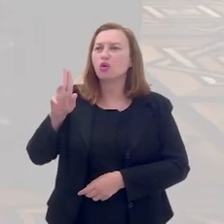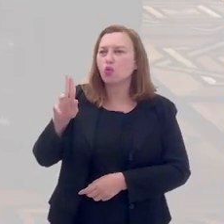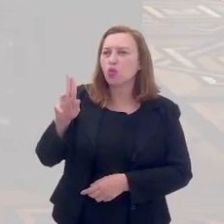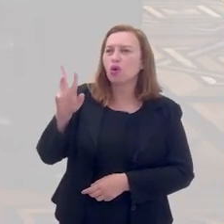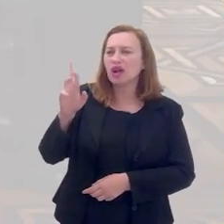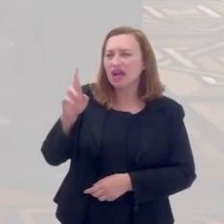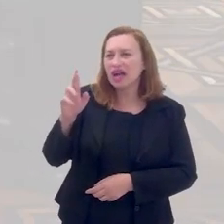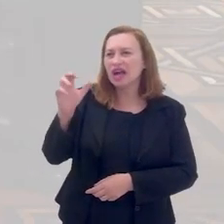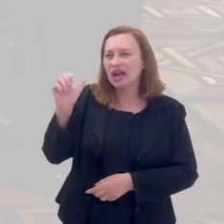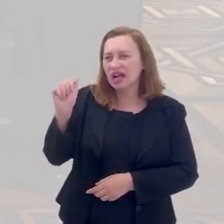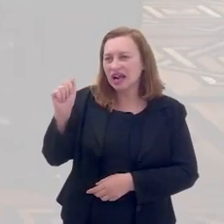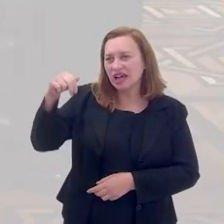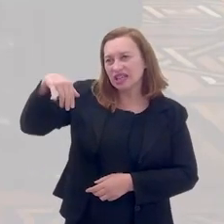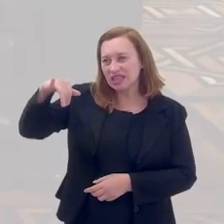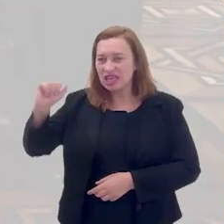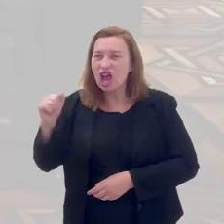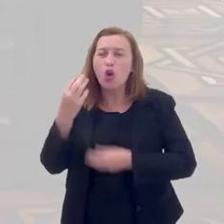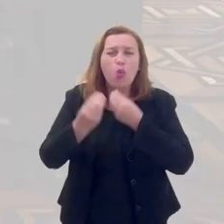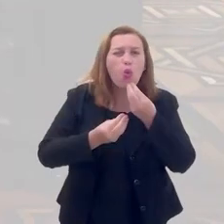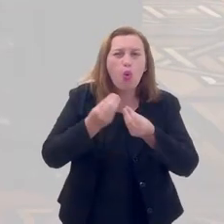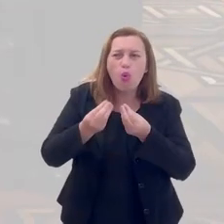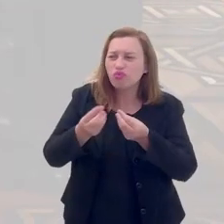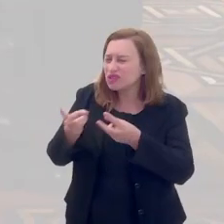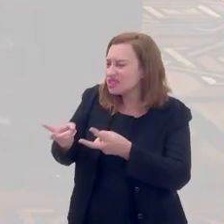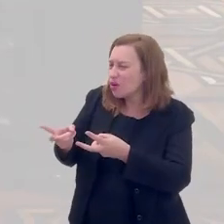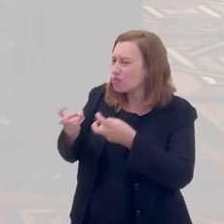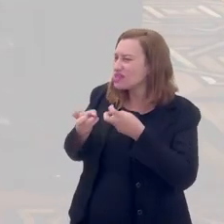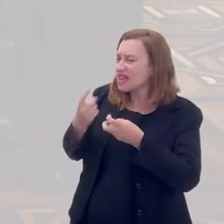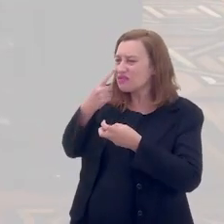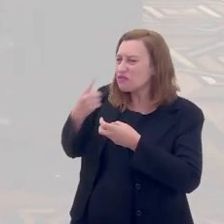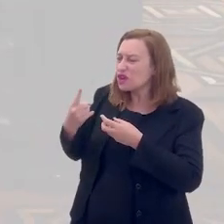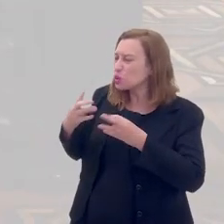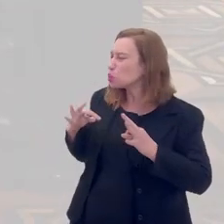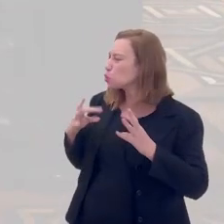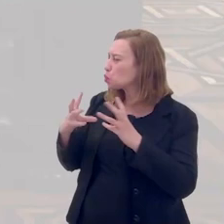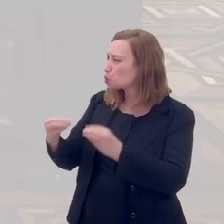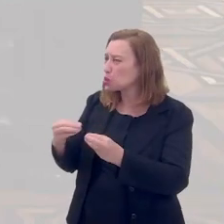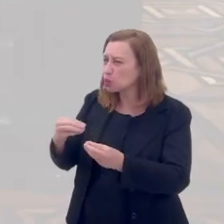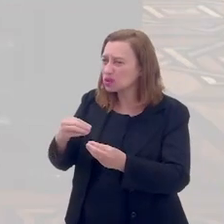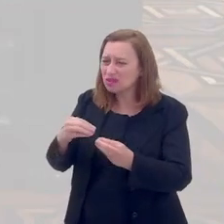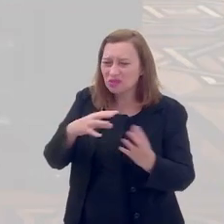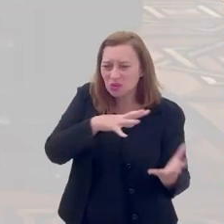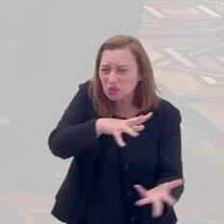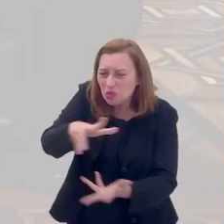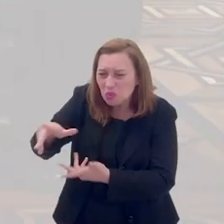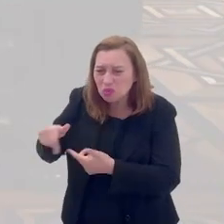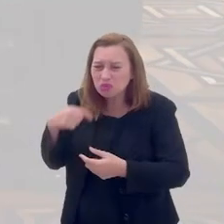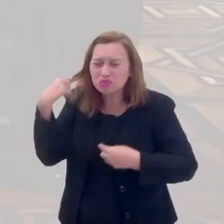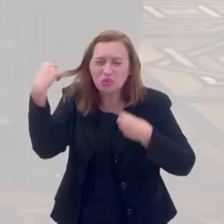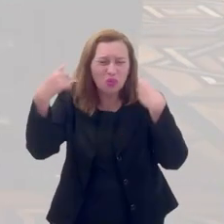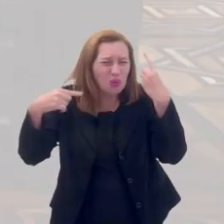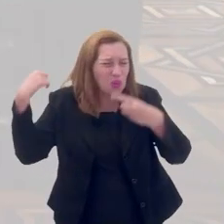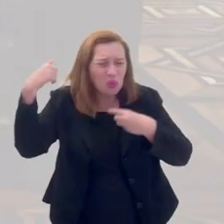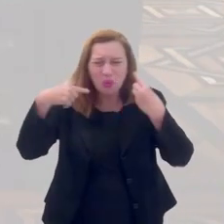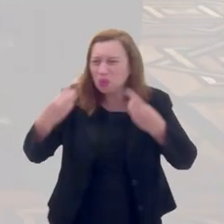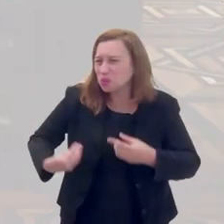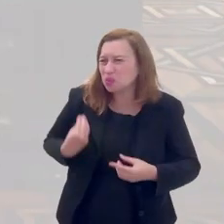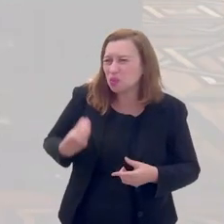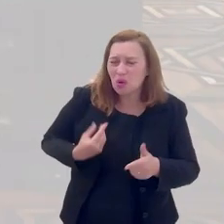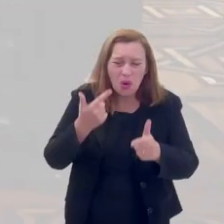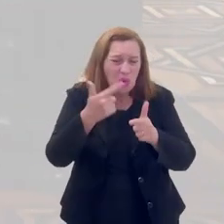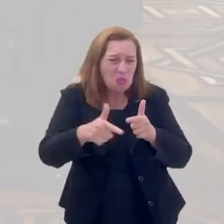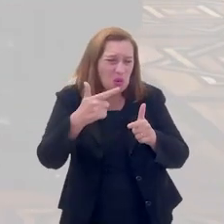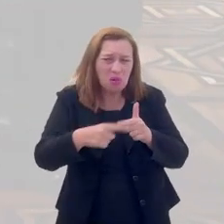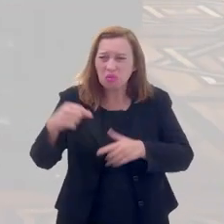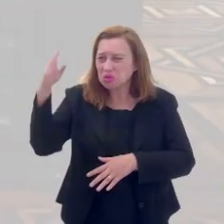como é que você vê essa globalidade como é que você vê toda essa loucura que o mundo está passando os nossos problemas